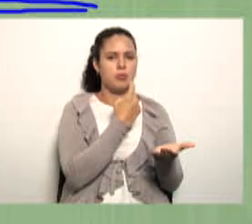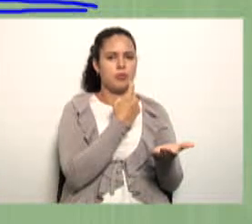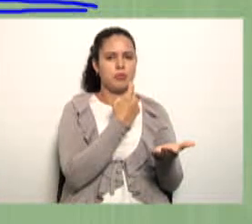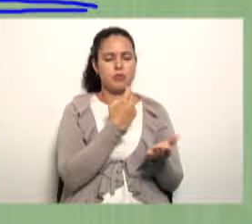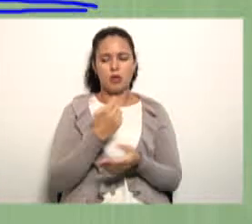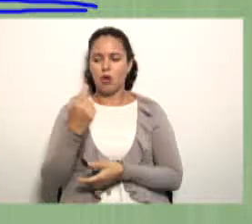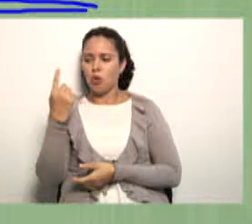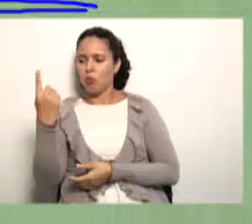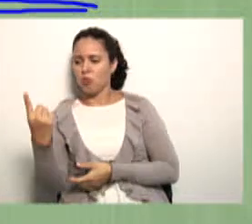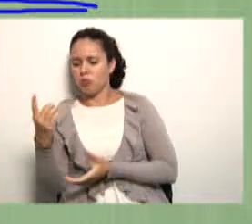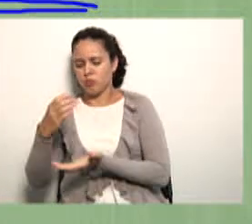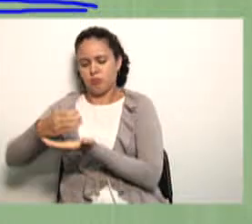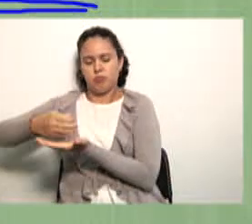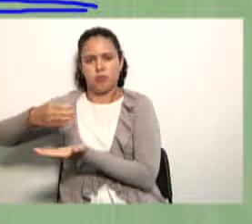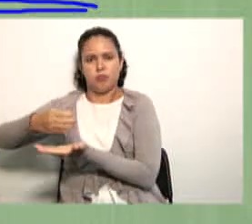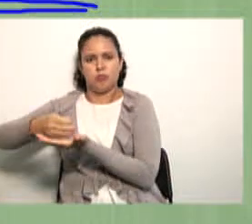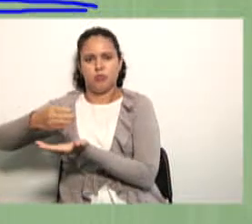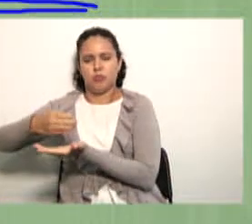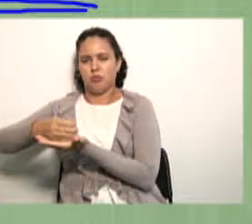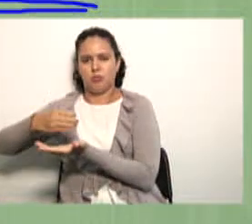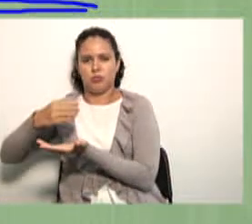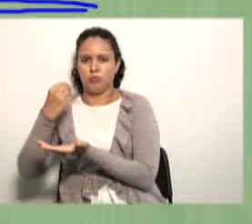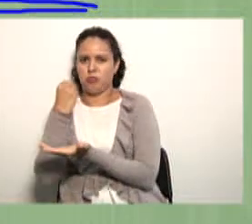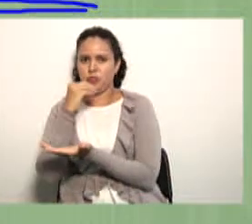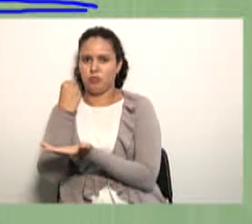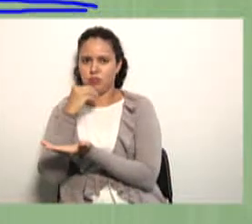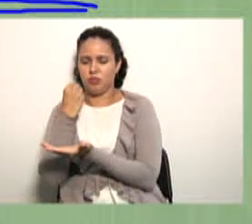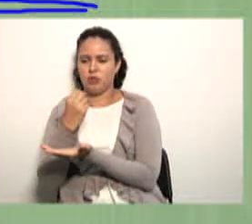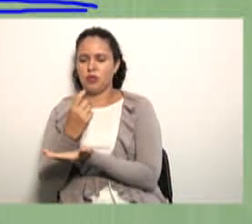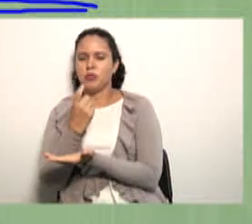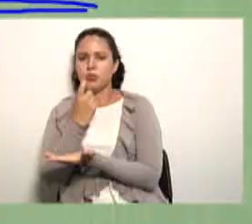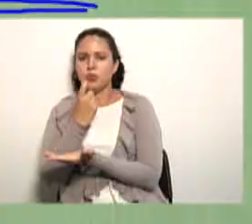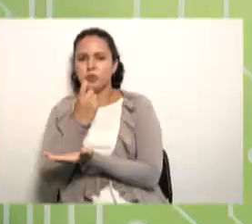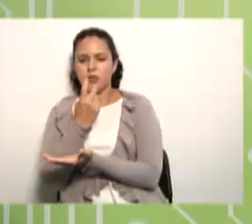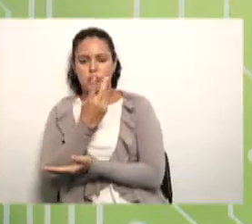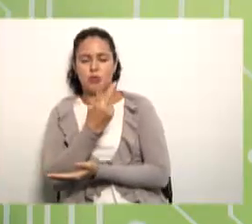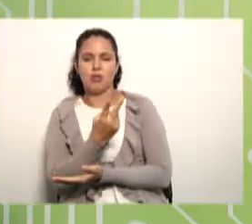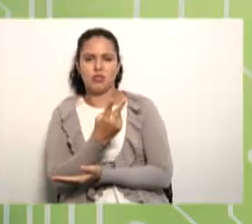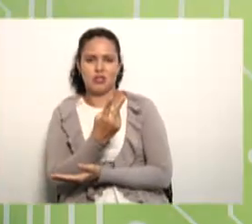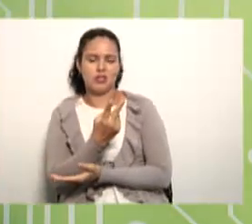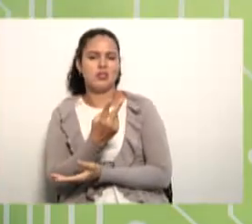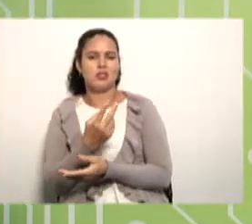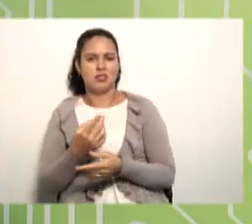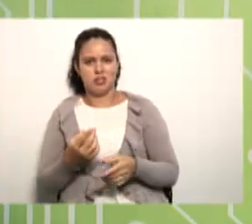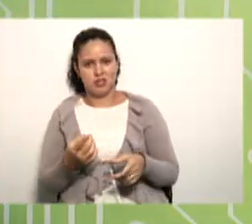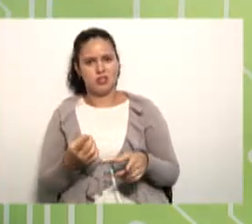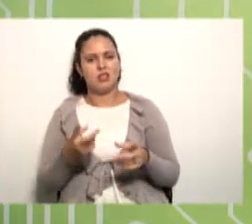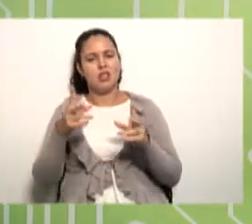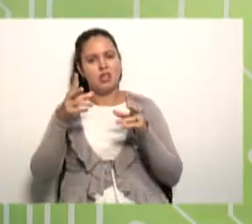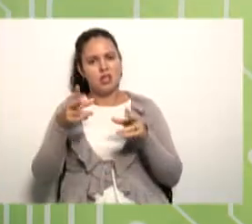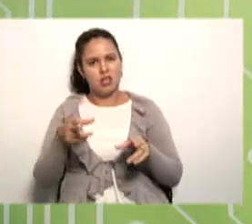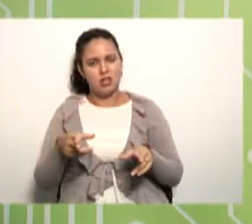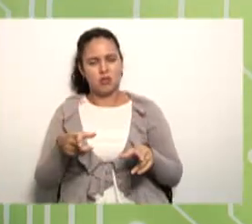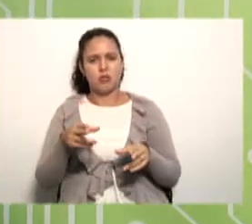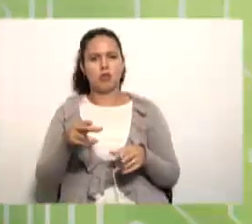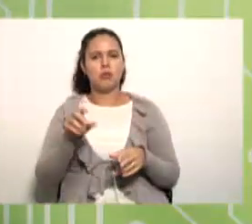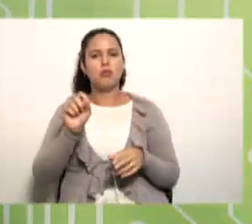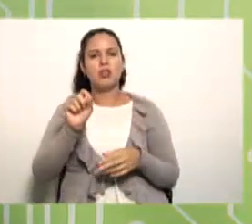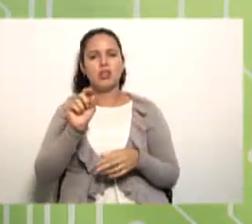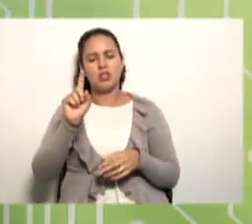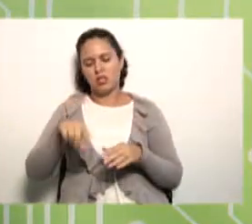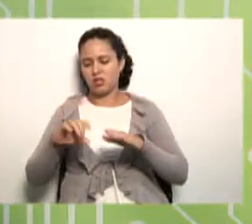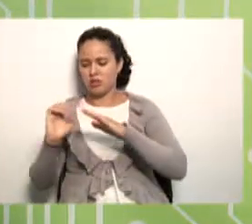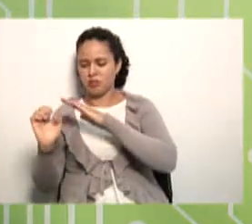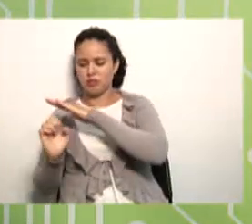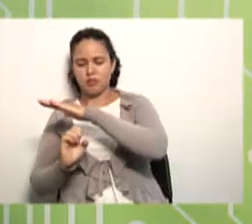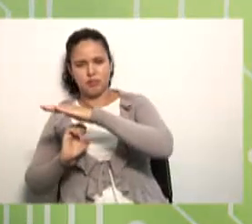gente tenha, sim, uma grande utilidade para o mercado nessa questão de fazer com que as empresas se adequem à necessidade de consumo